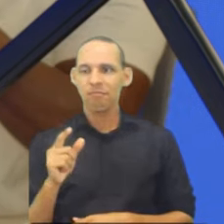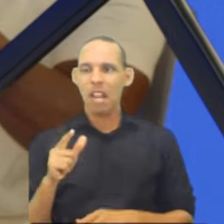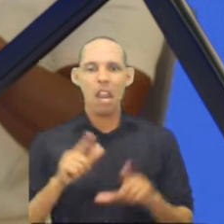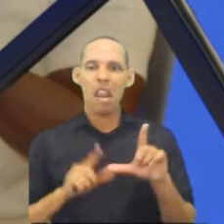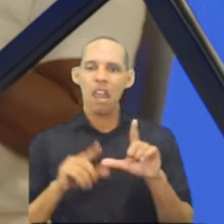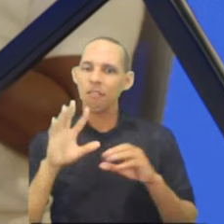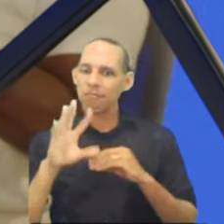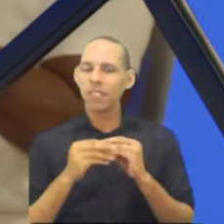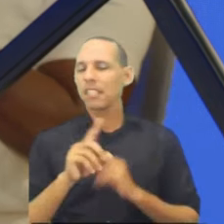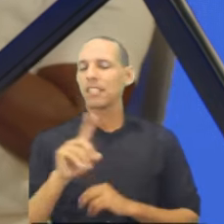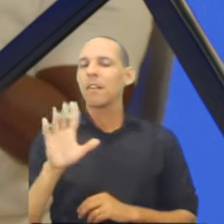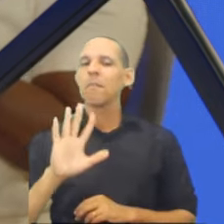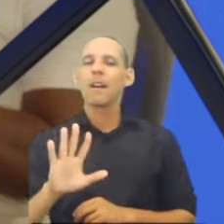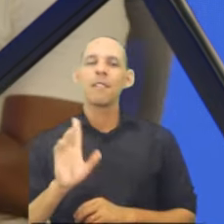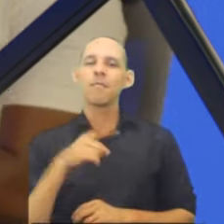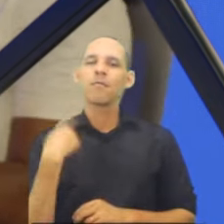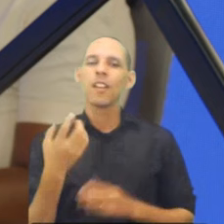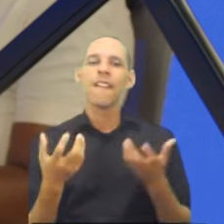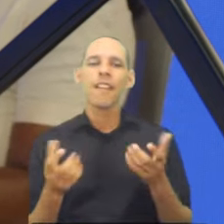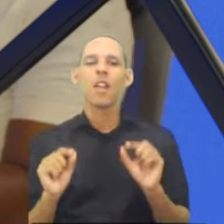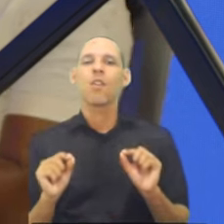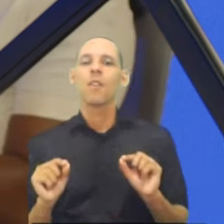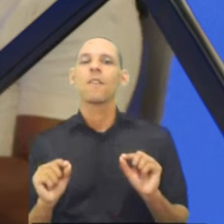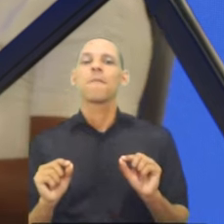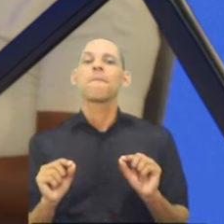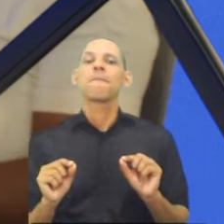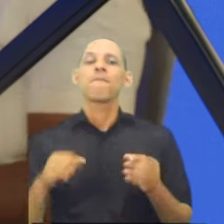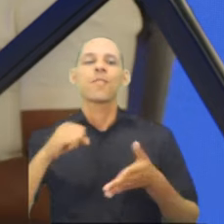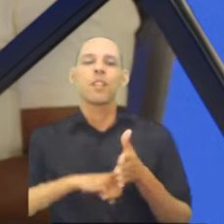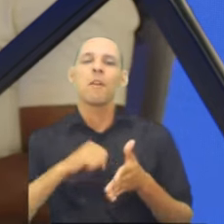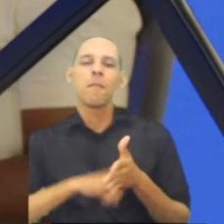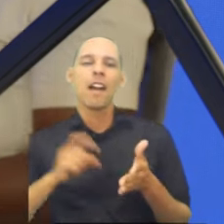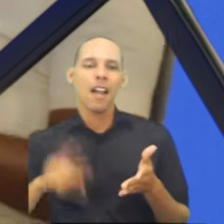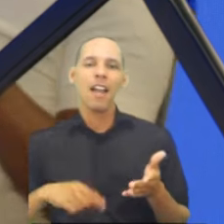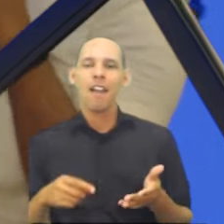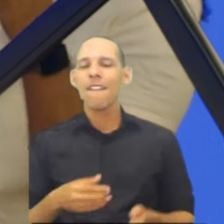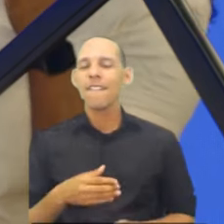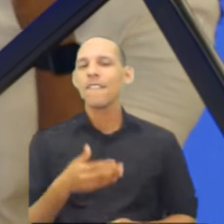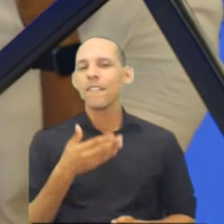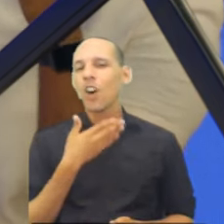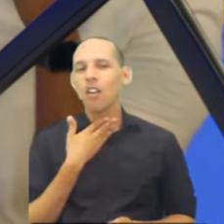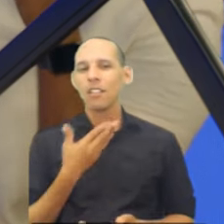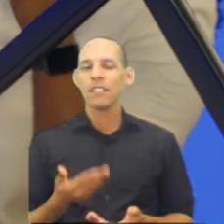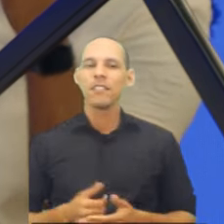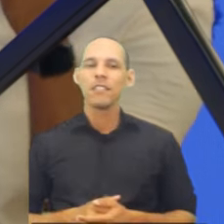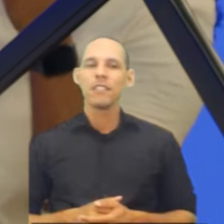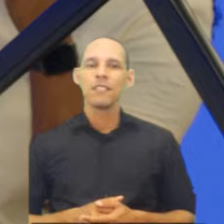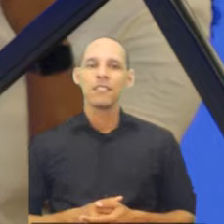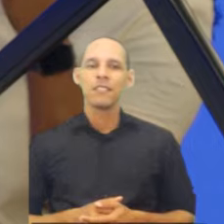uma outra letrinha mas eu inseriria como a gente Combate o diversity wash porque um é o diversity wash